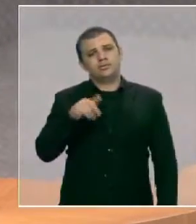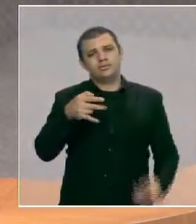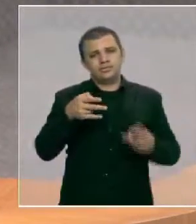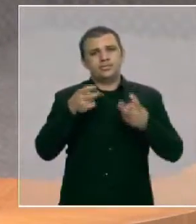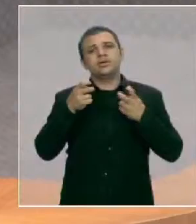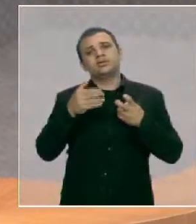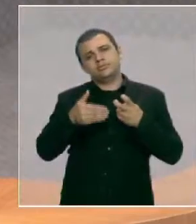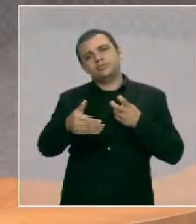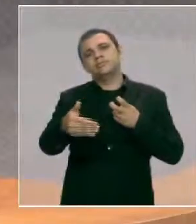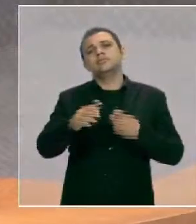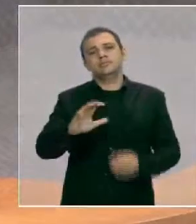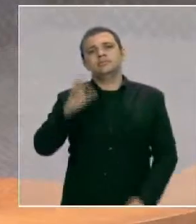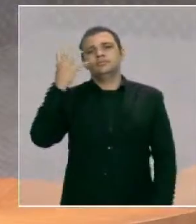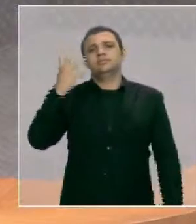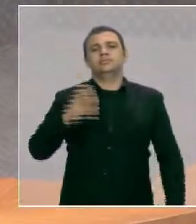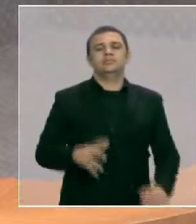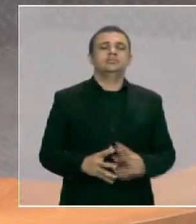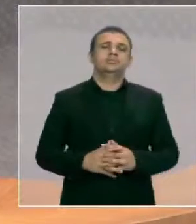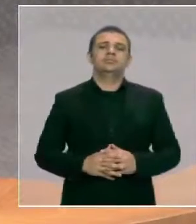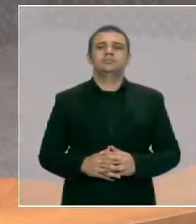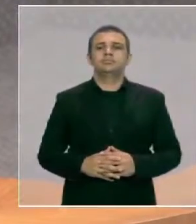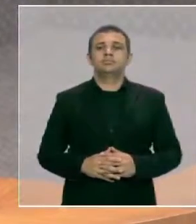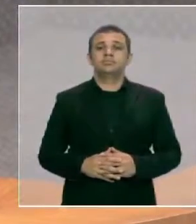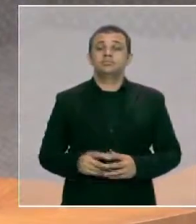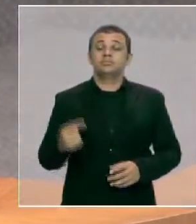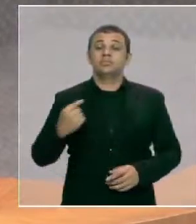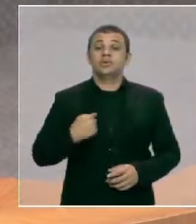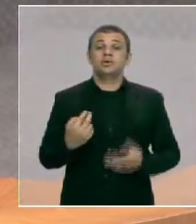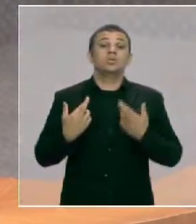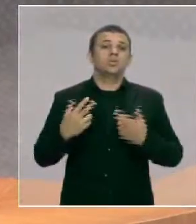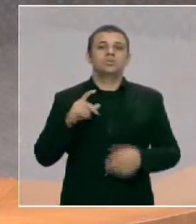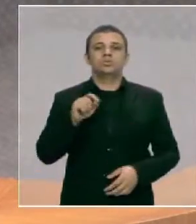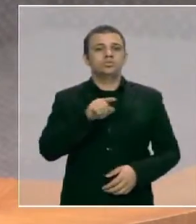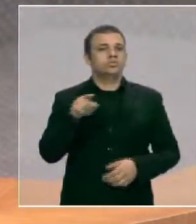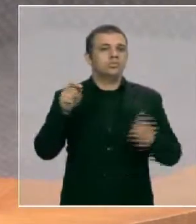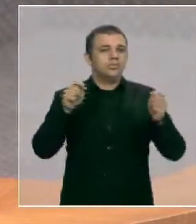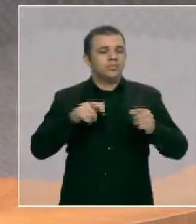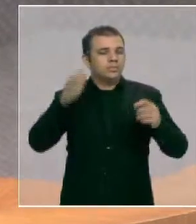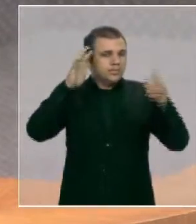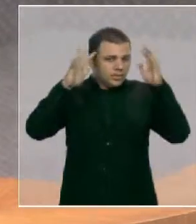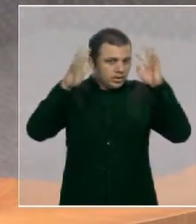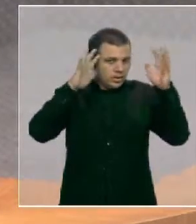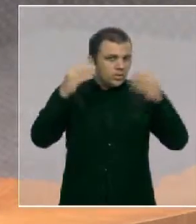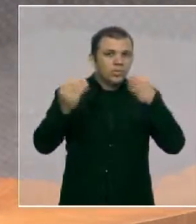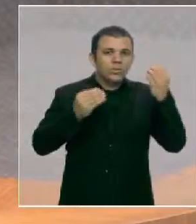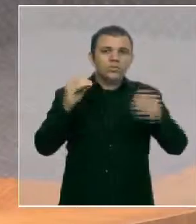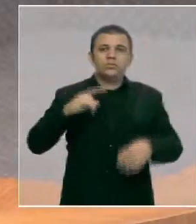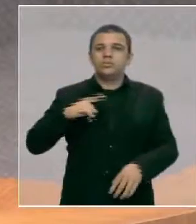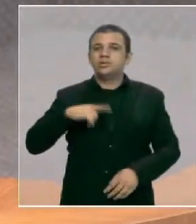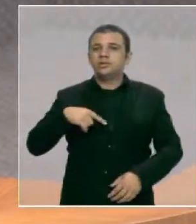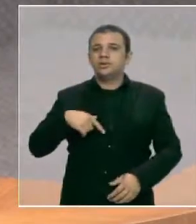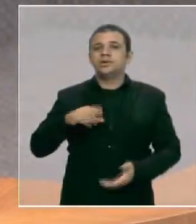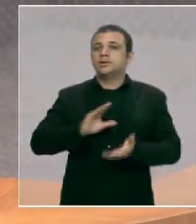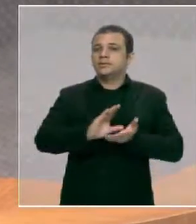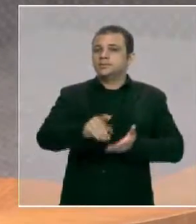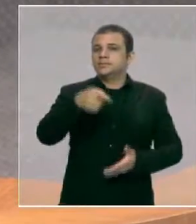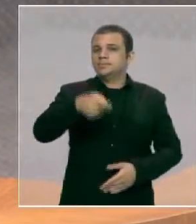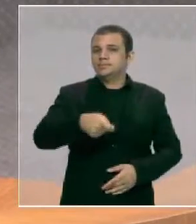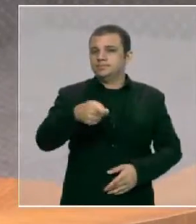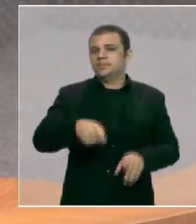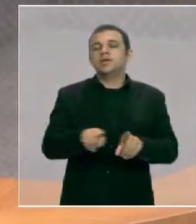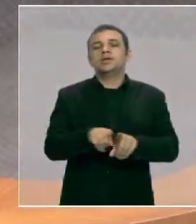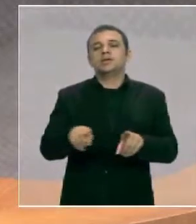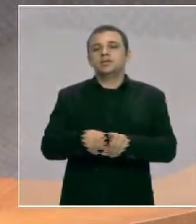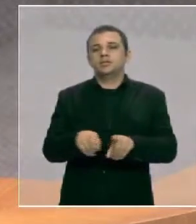vai acontecer. Eu espero que reflitam sobre a questão da emenda impositiva. Eu espero, inclusive,